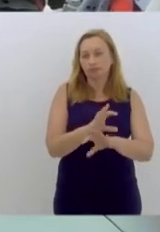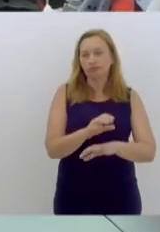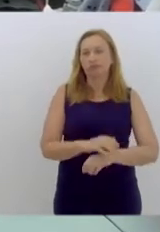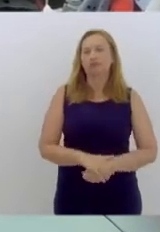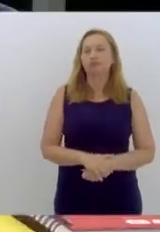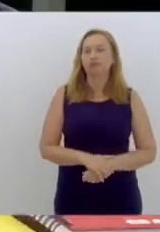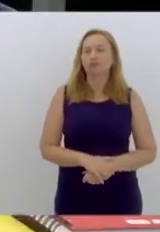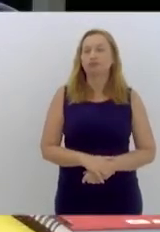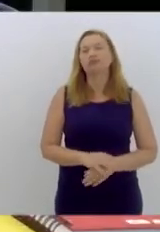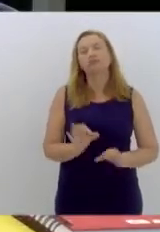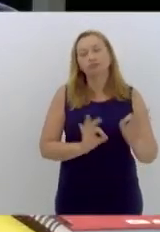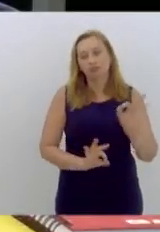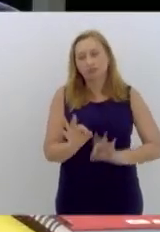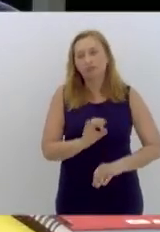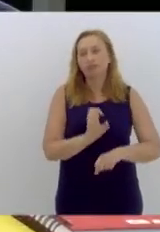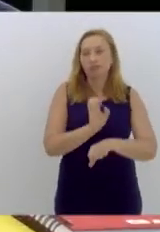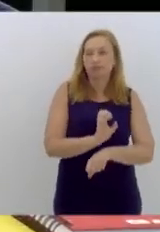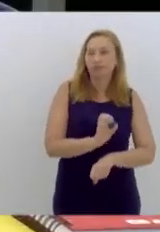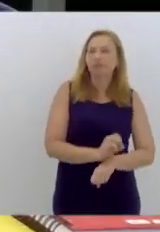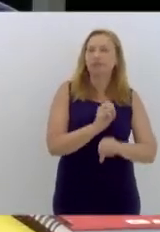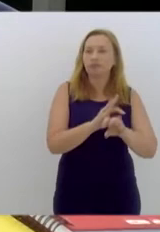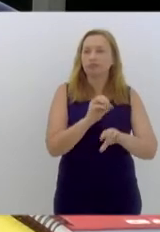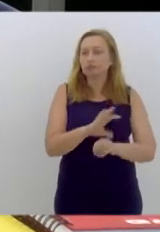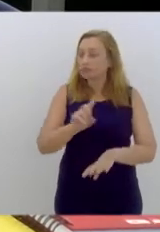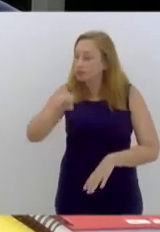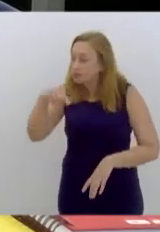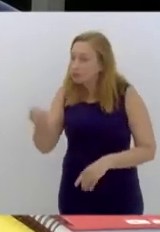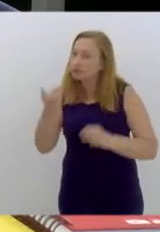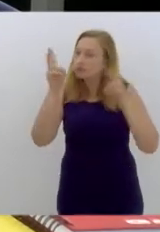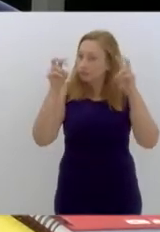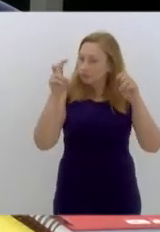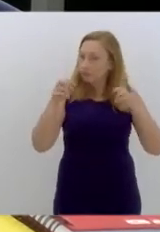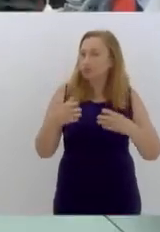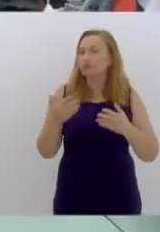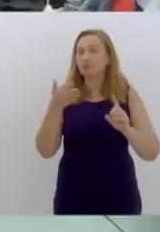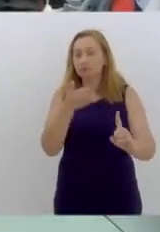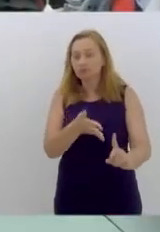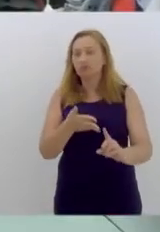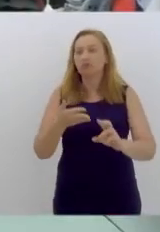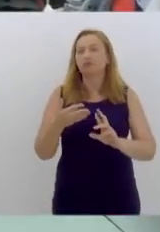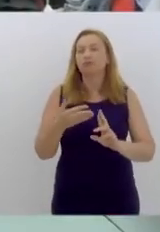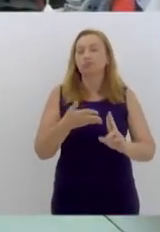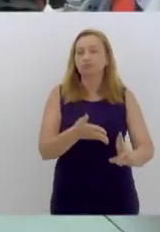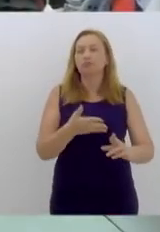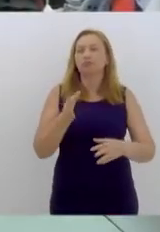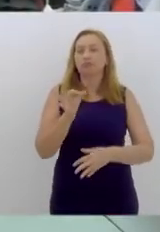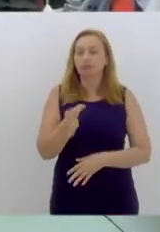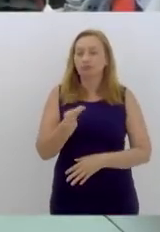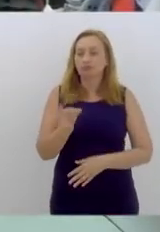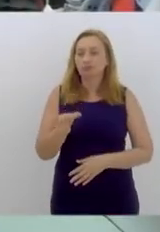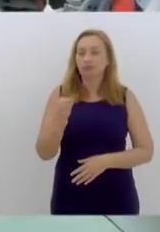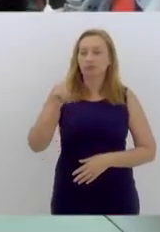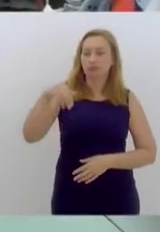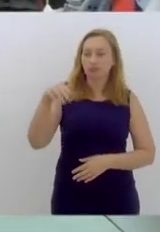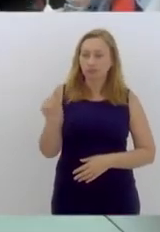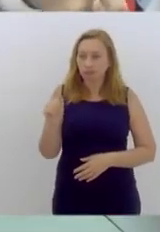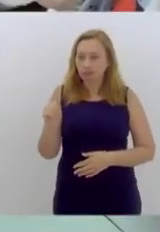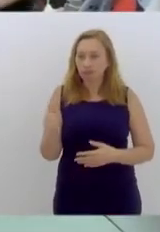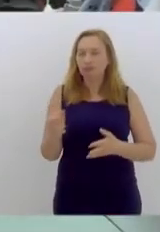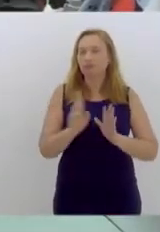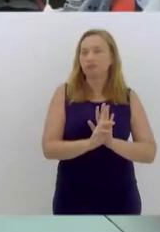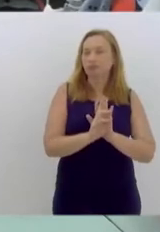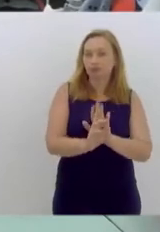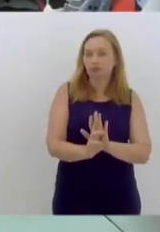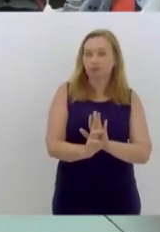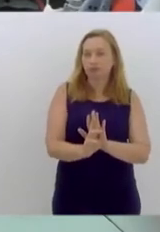podia falar aqui do Plano Estadual de Educação, de diversos outros temas referentes a isso. Obviamente, Ana Valentina aqui como representante,